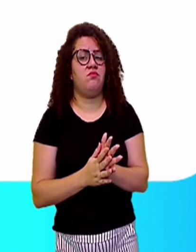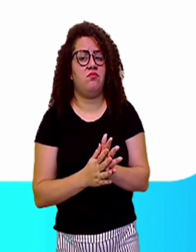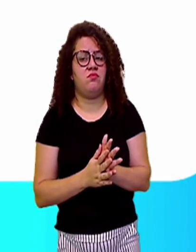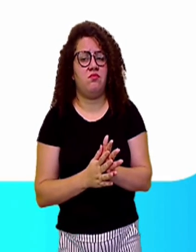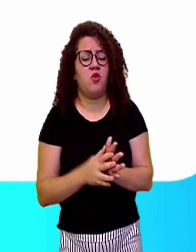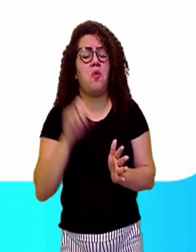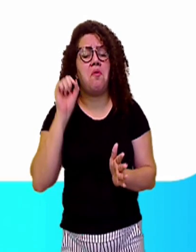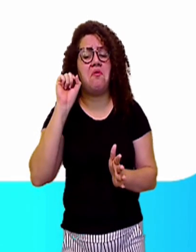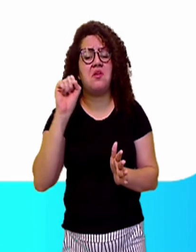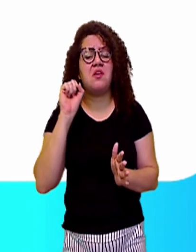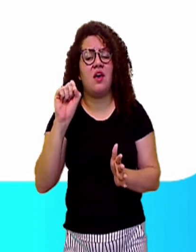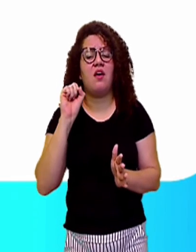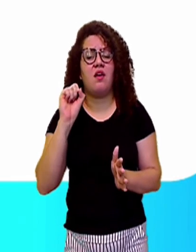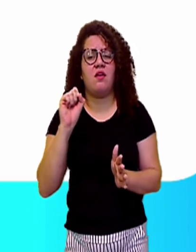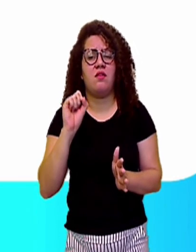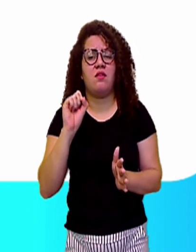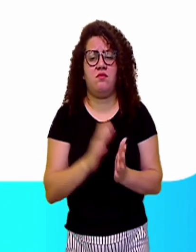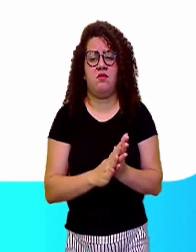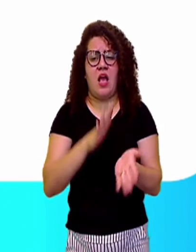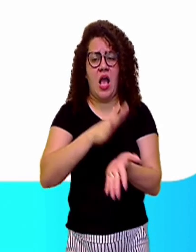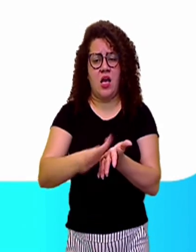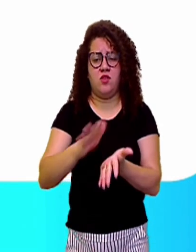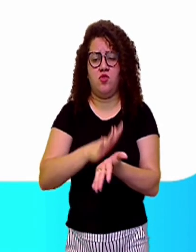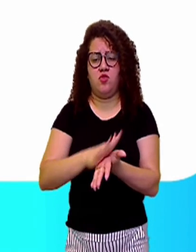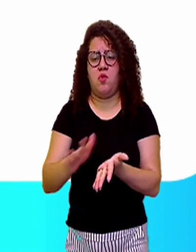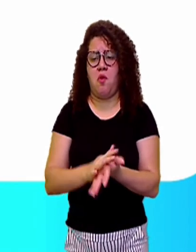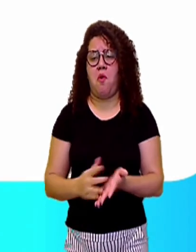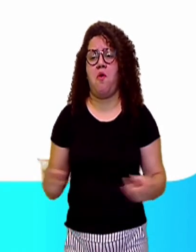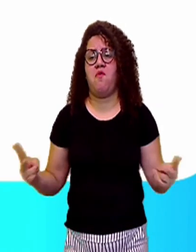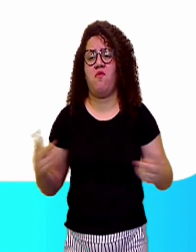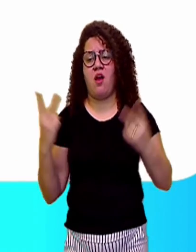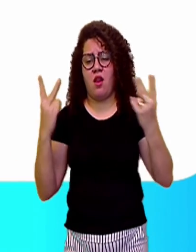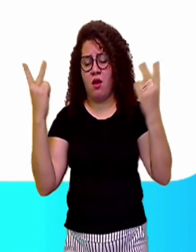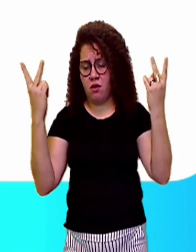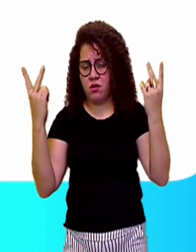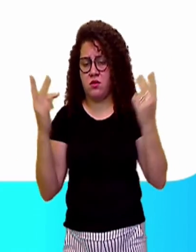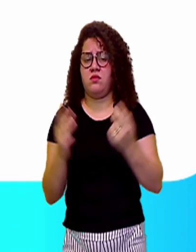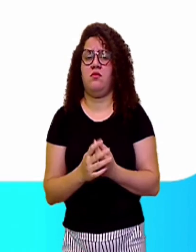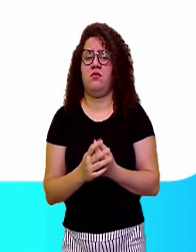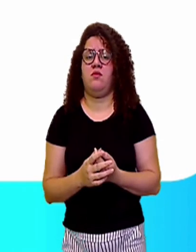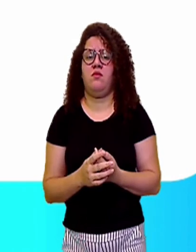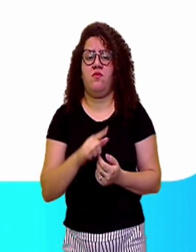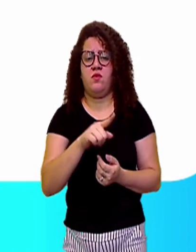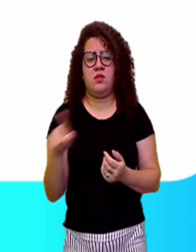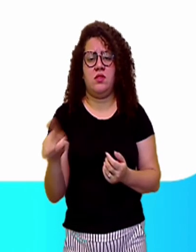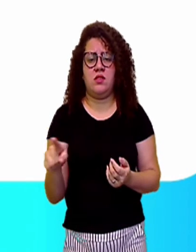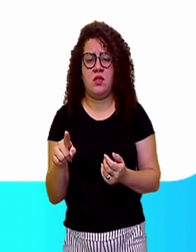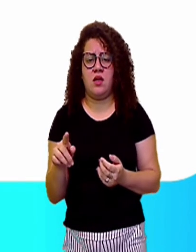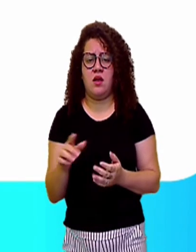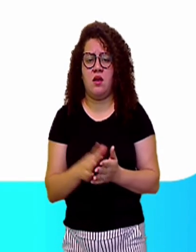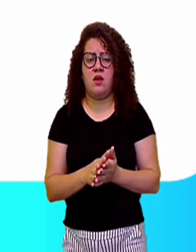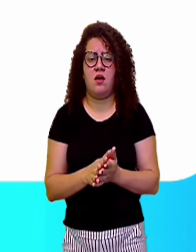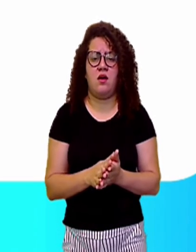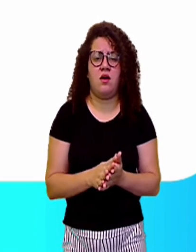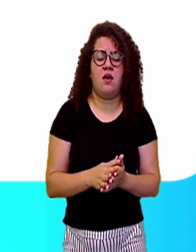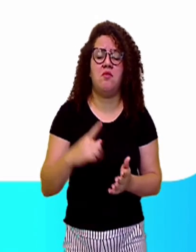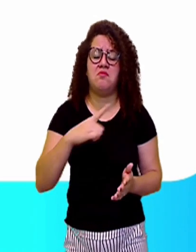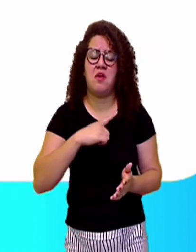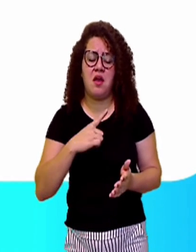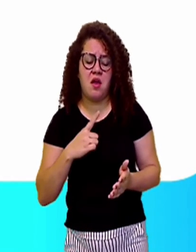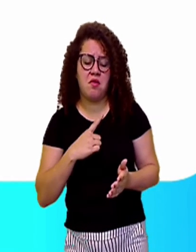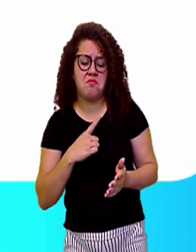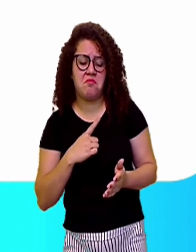o que você gastou e os valores, né, que foram gastos para você ir controlando. Ah, eu tenho tanto para